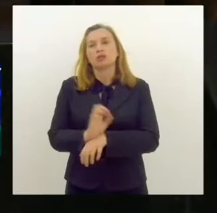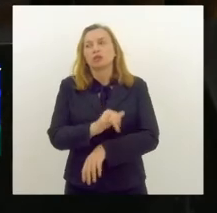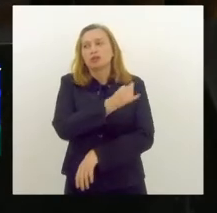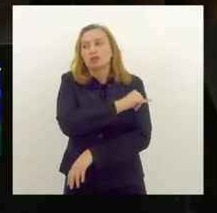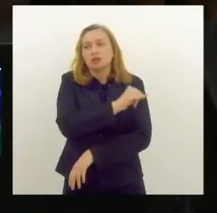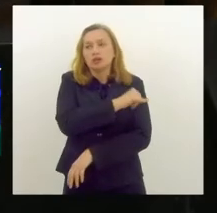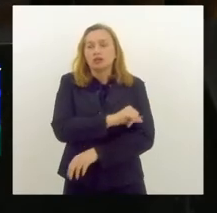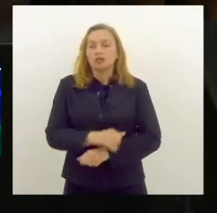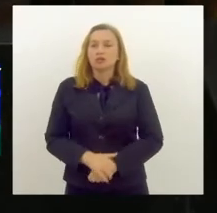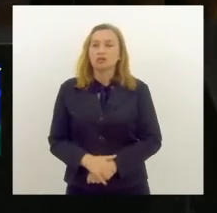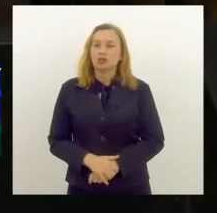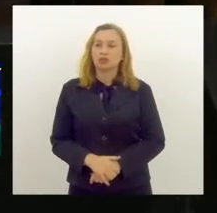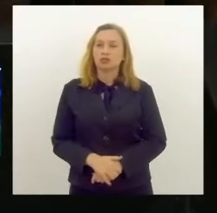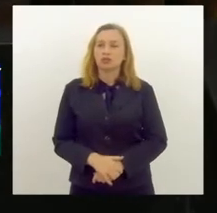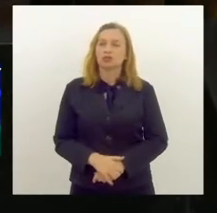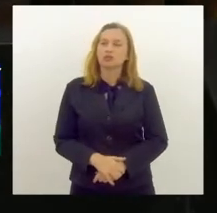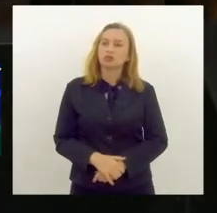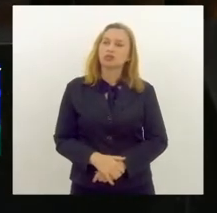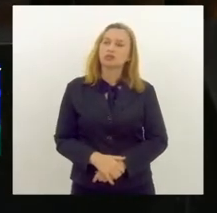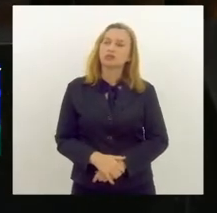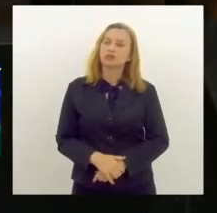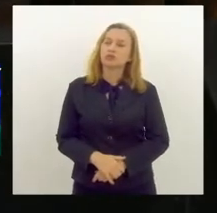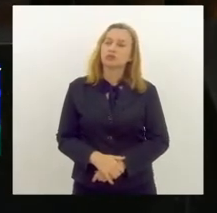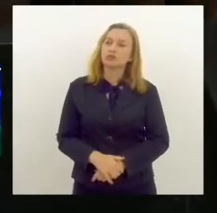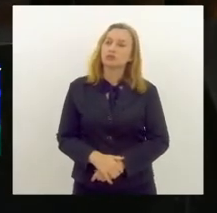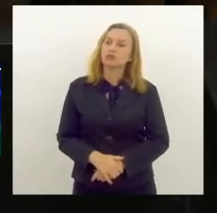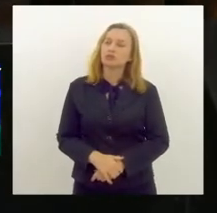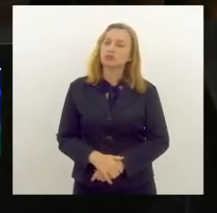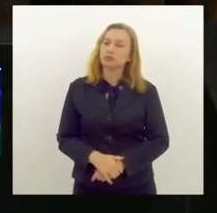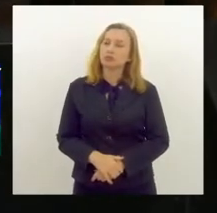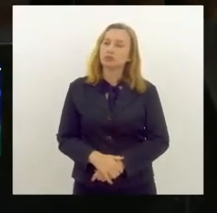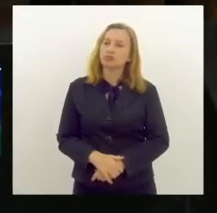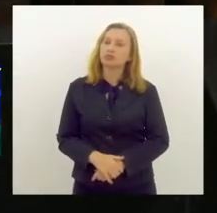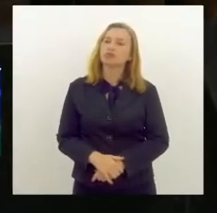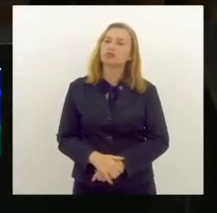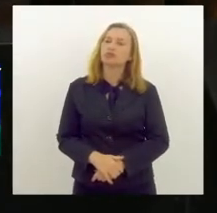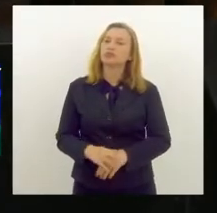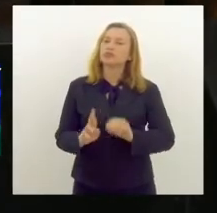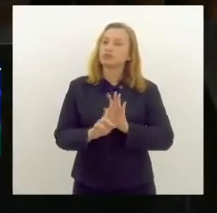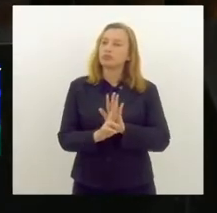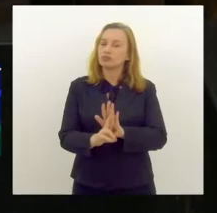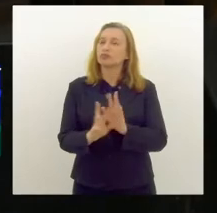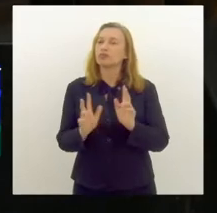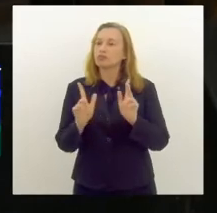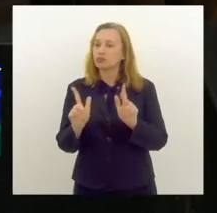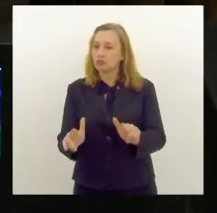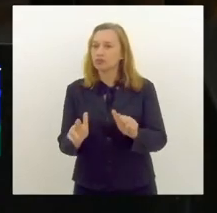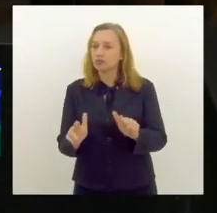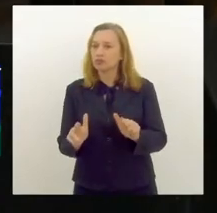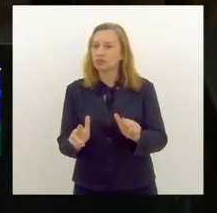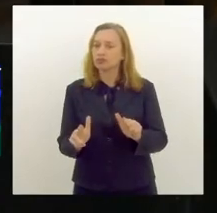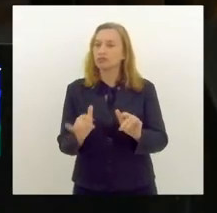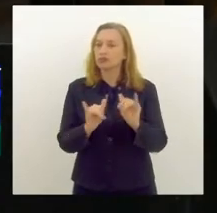Rio de Janeiro e adendamos, senhora presidenta, essa mesma representação com